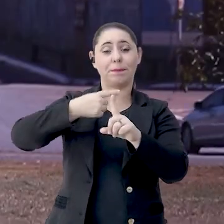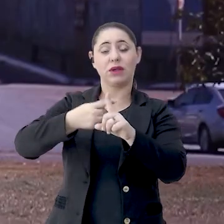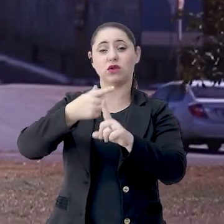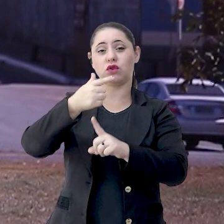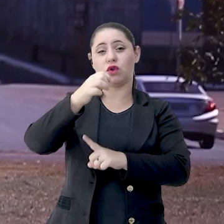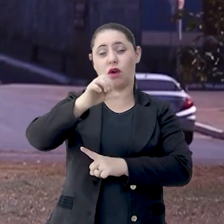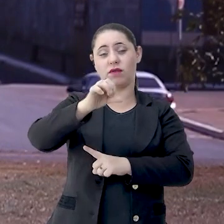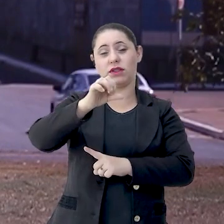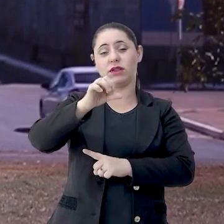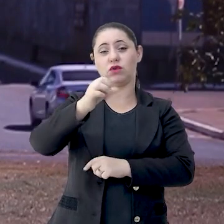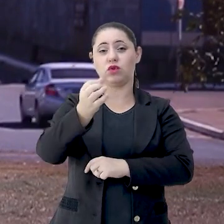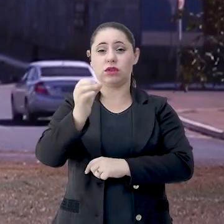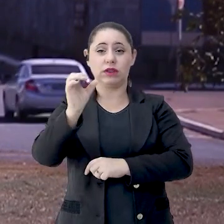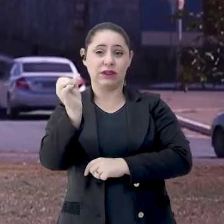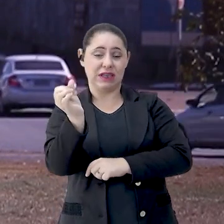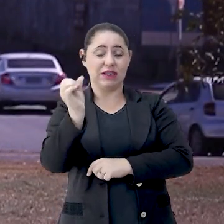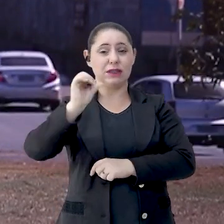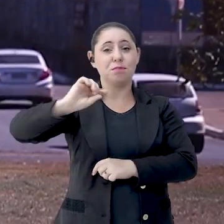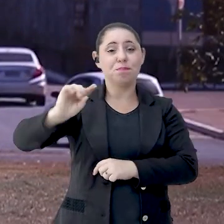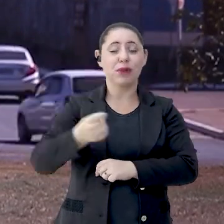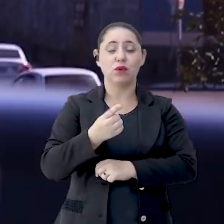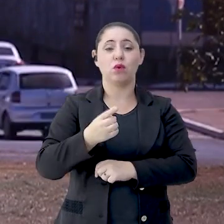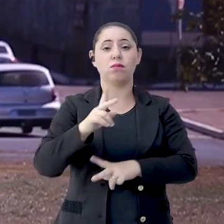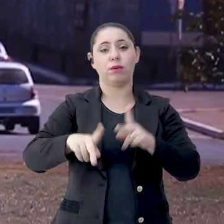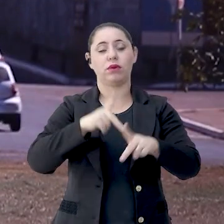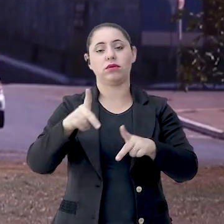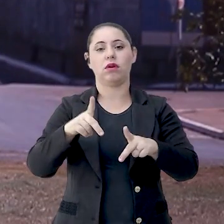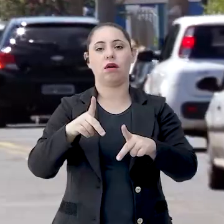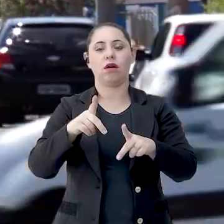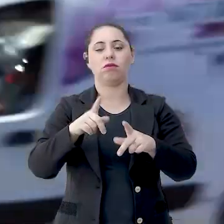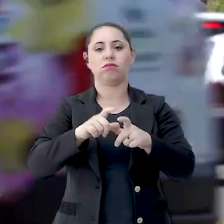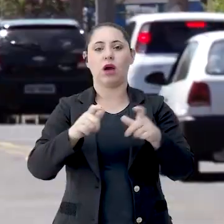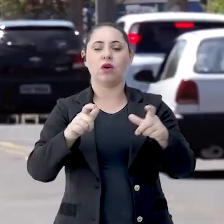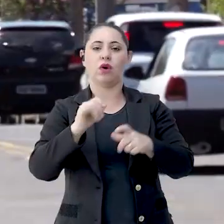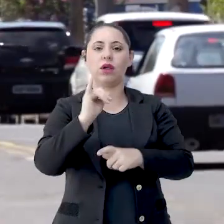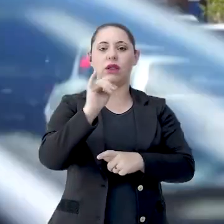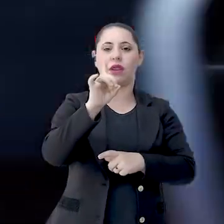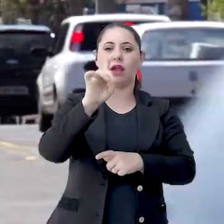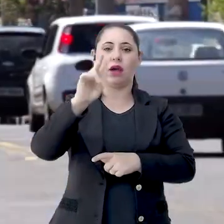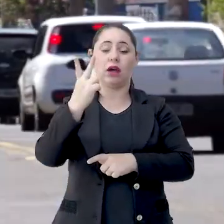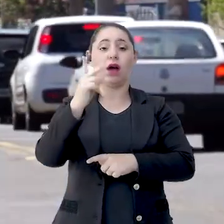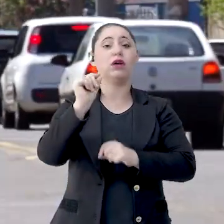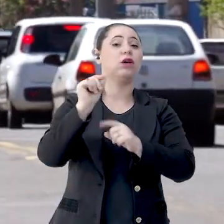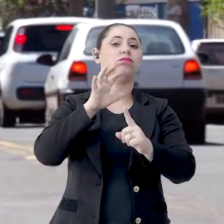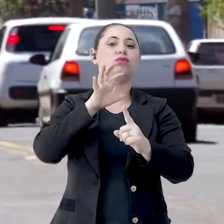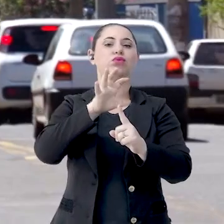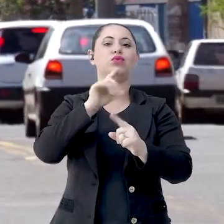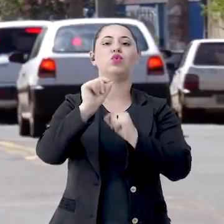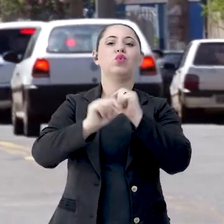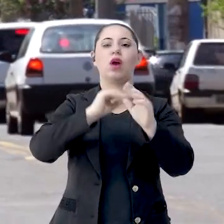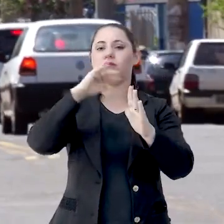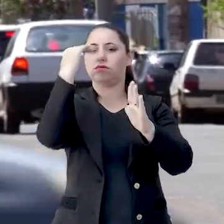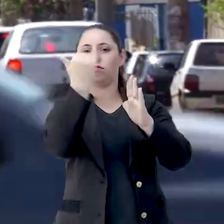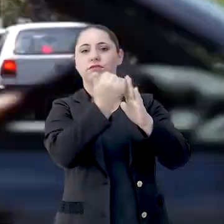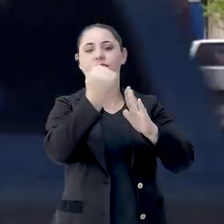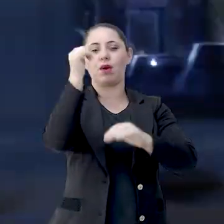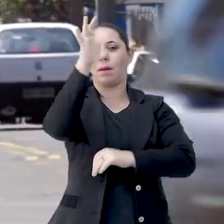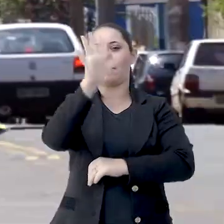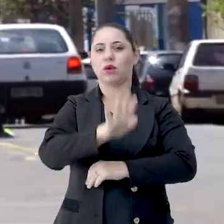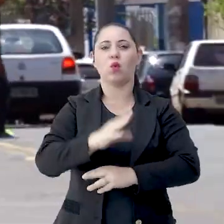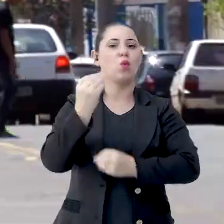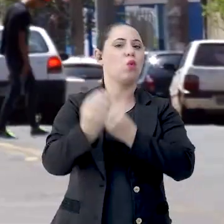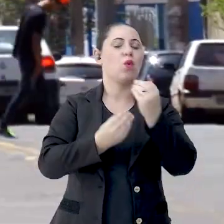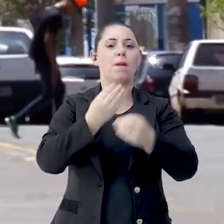Uma das principais demandas da cidade morena é o asfalto. A pavimentação e o recapeamento de ruas e avenidas